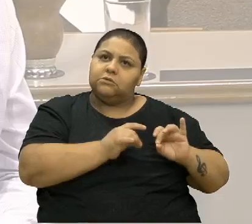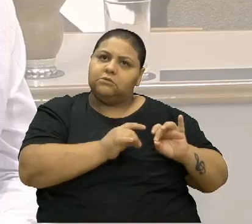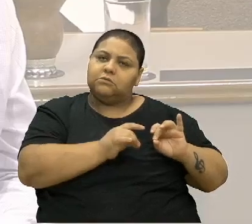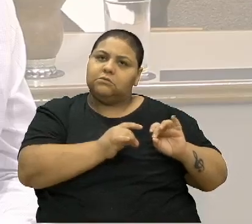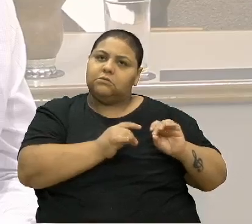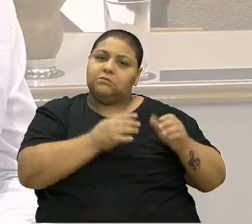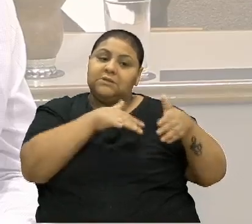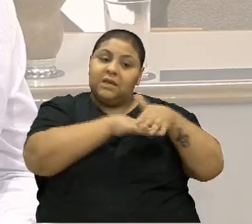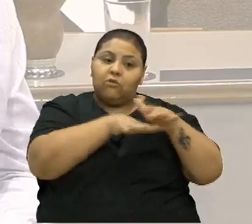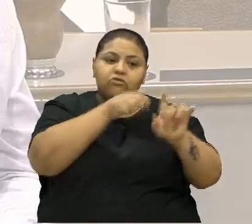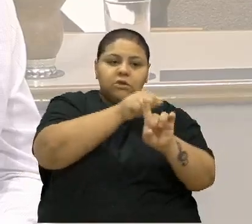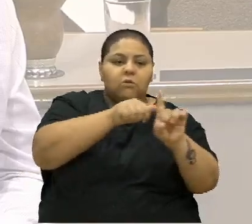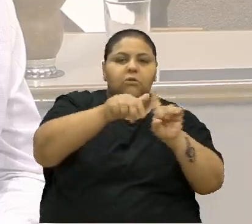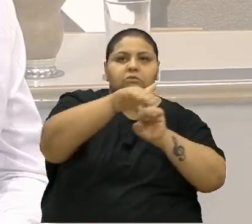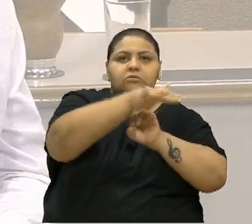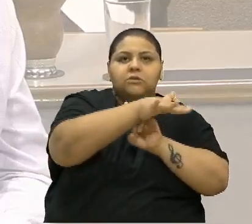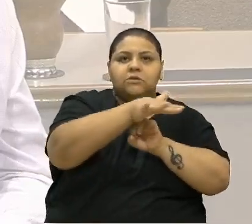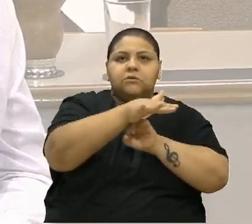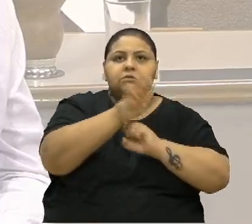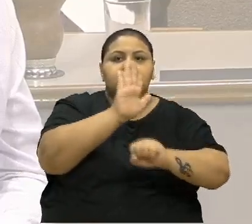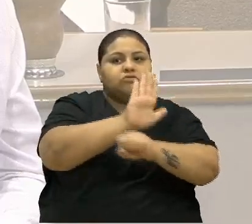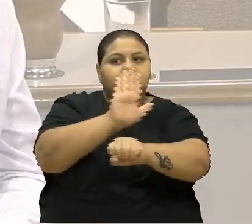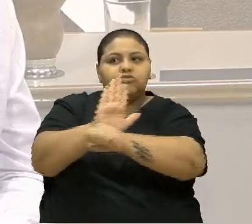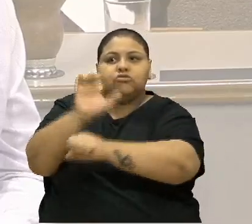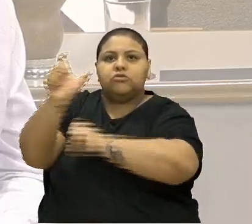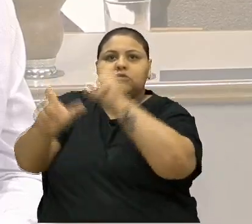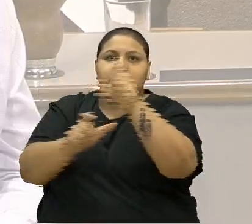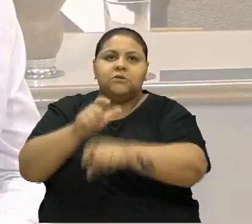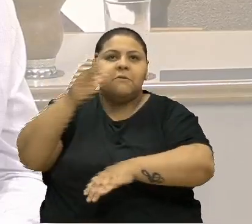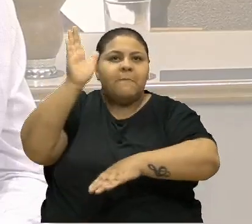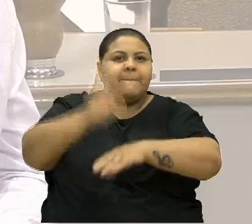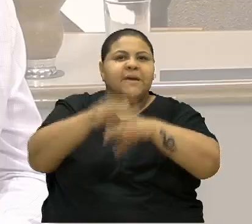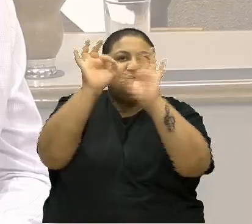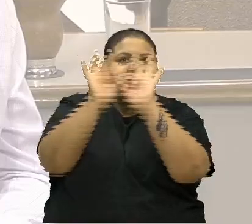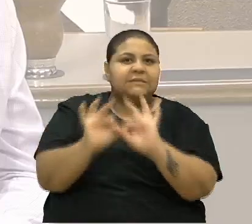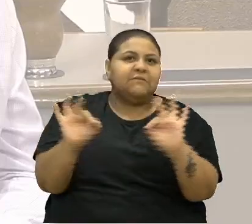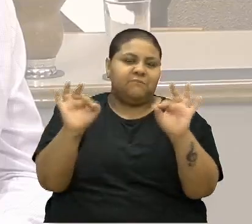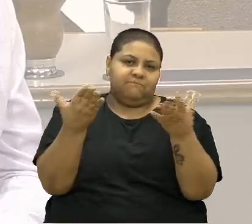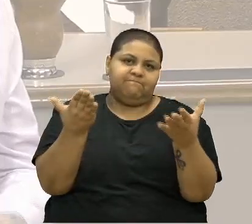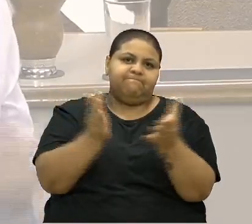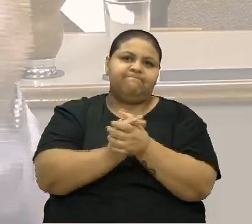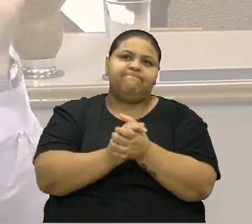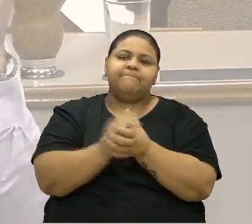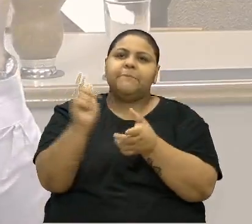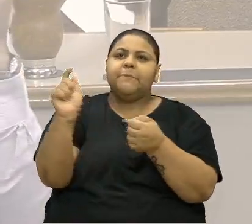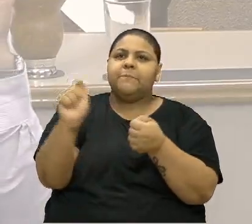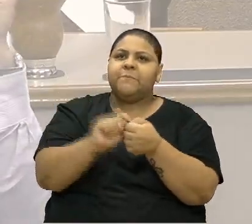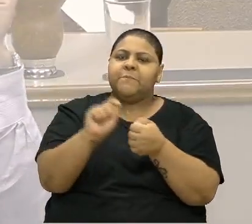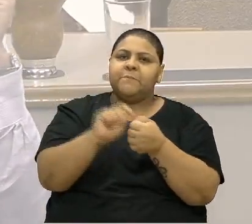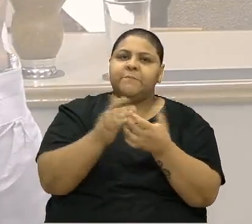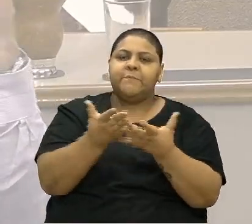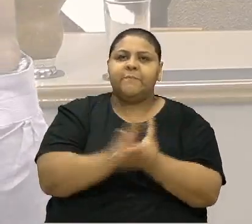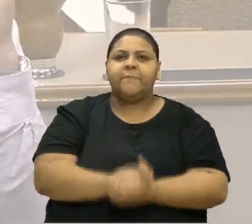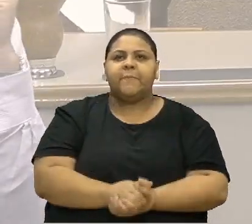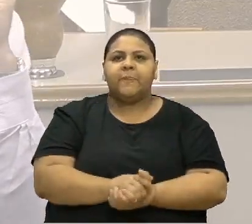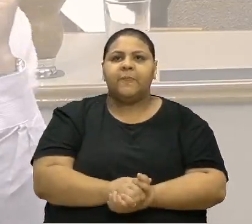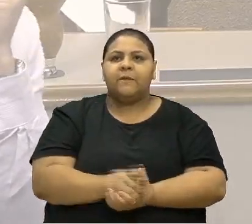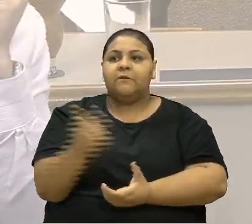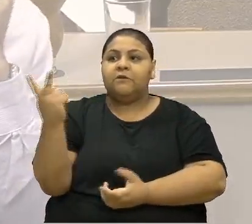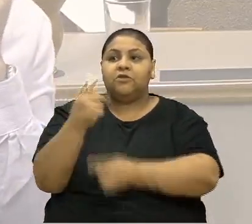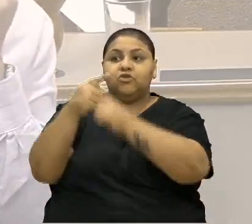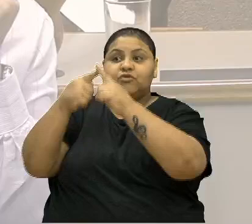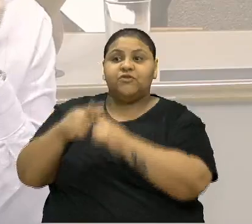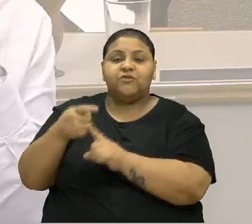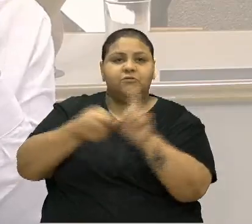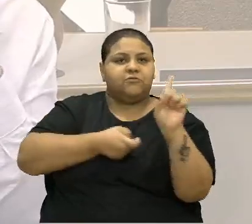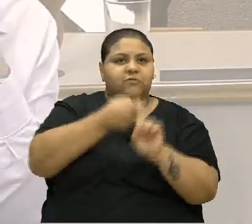inclusão social, na ajuda às pessoas mais necessitadas. Ele faz 2 vezes por